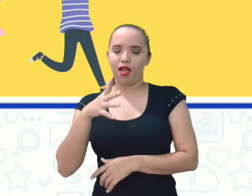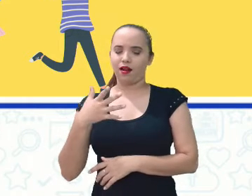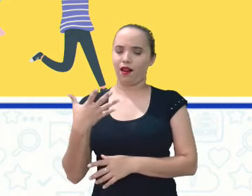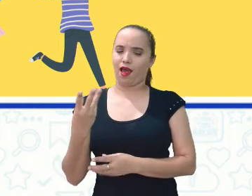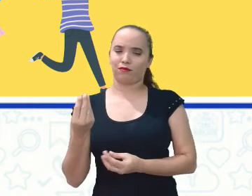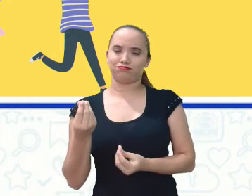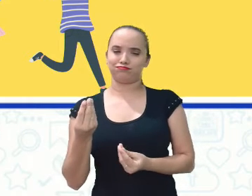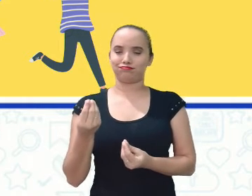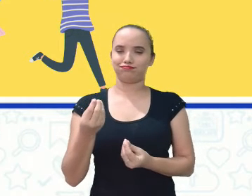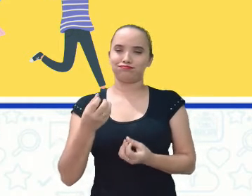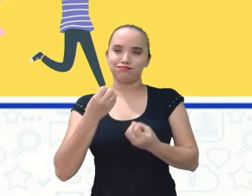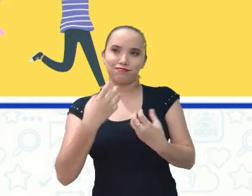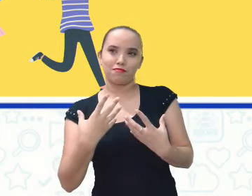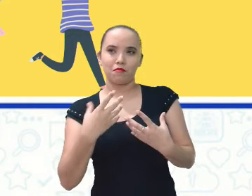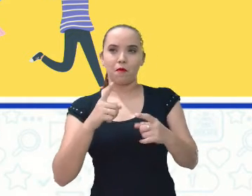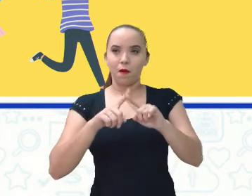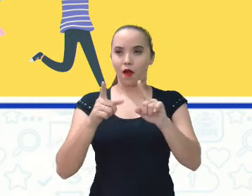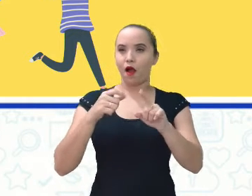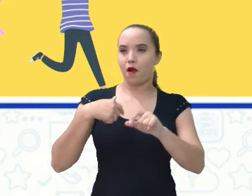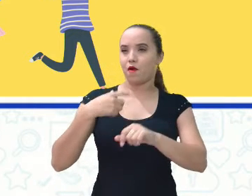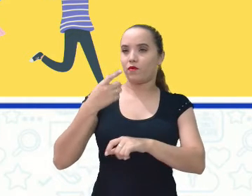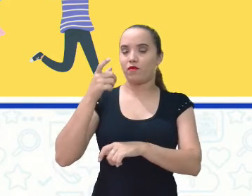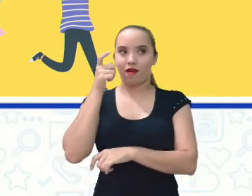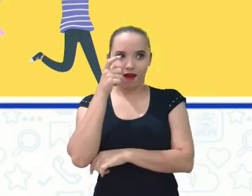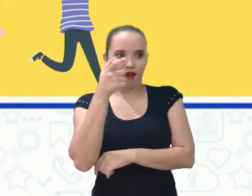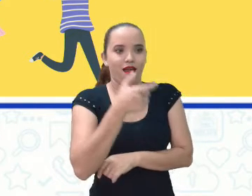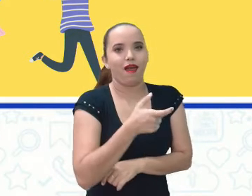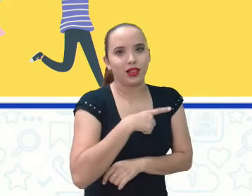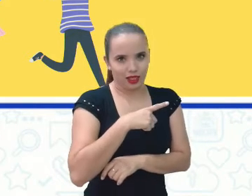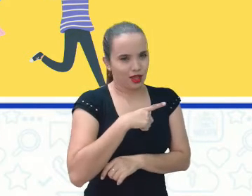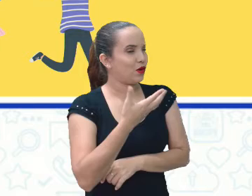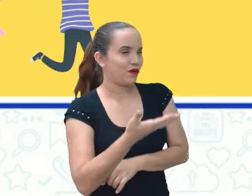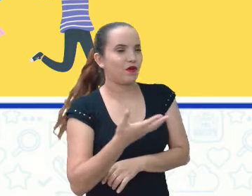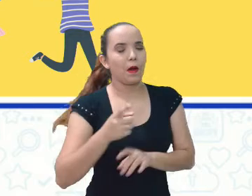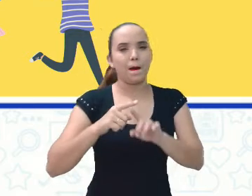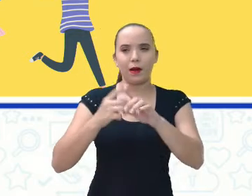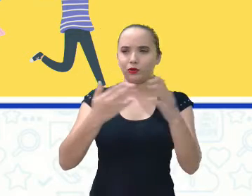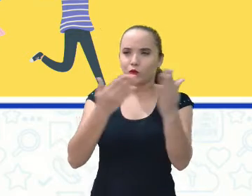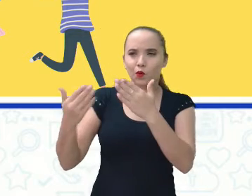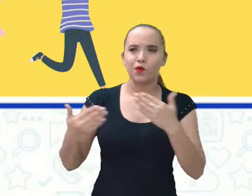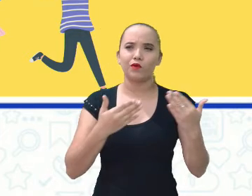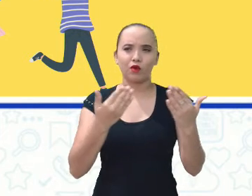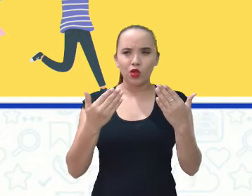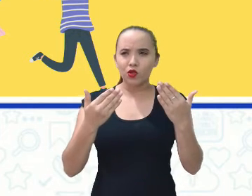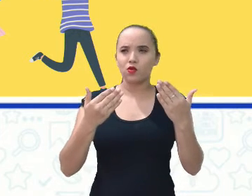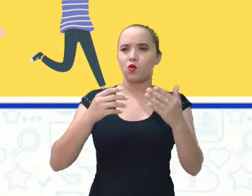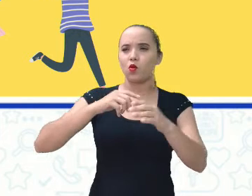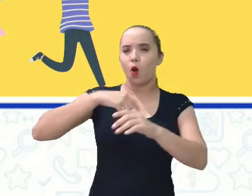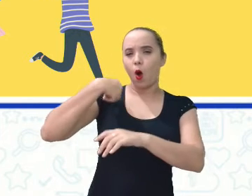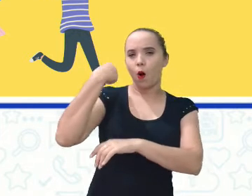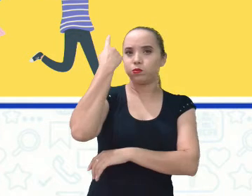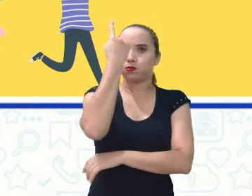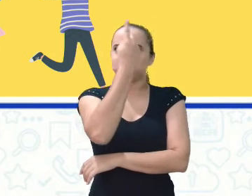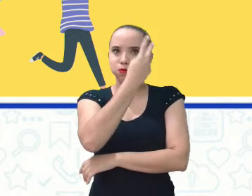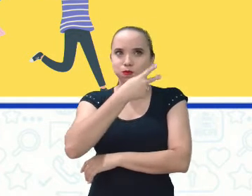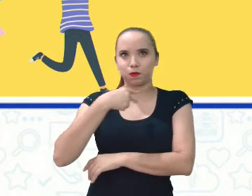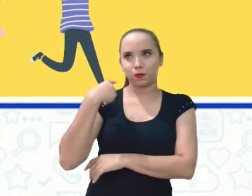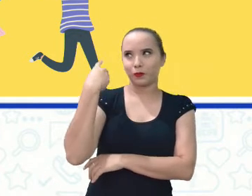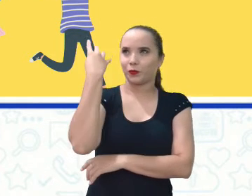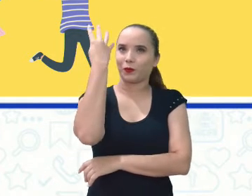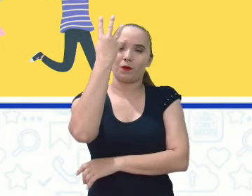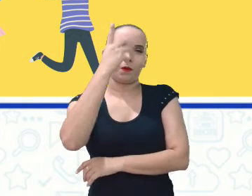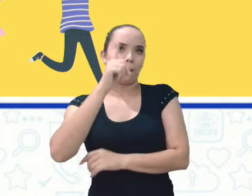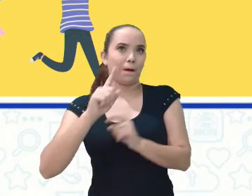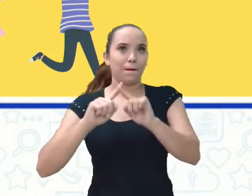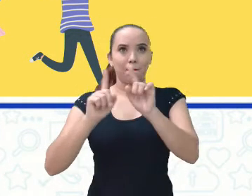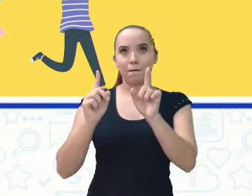fiquei interessada. Conversamos tipo umas horas, tipo que